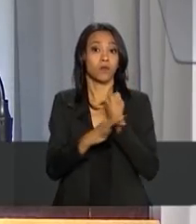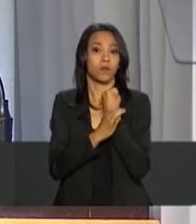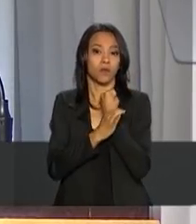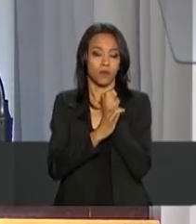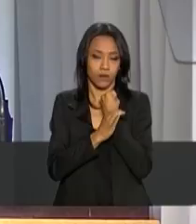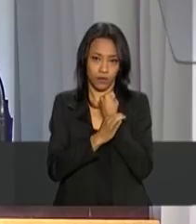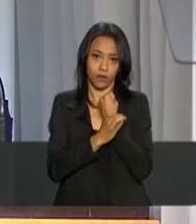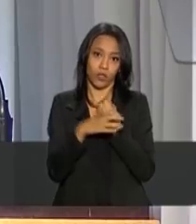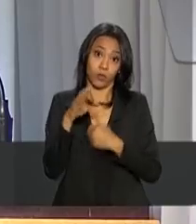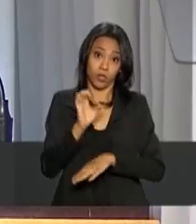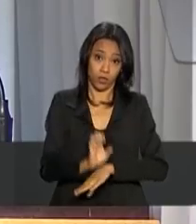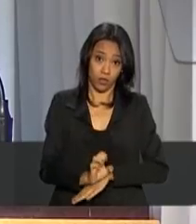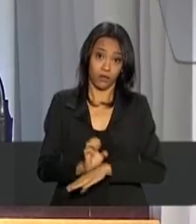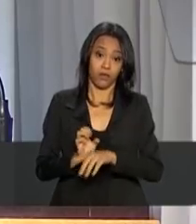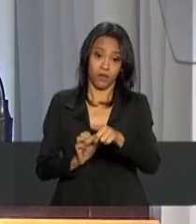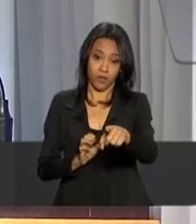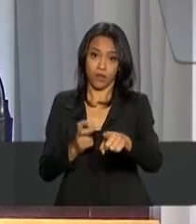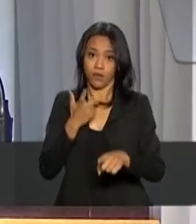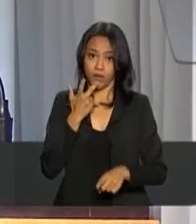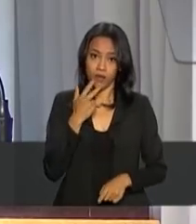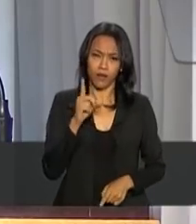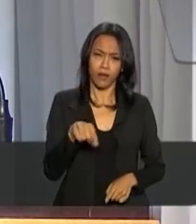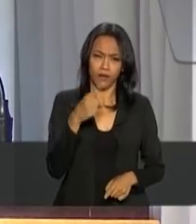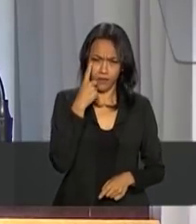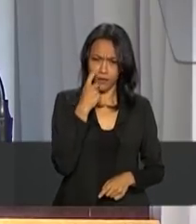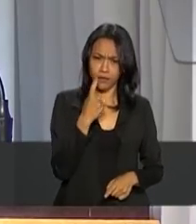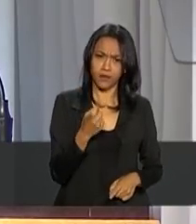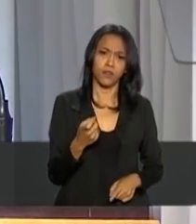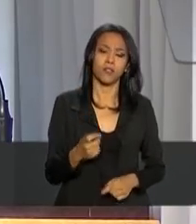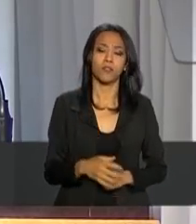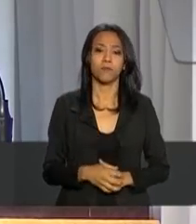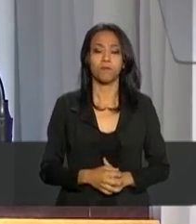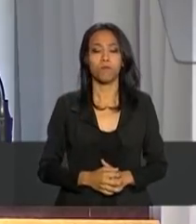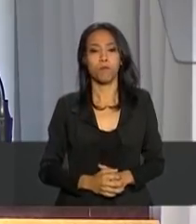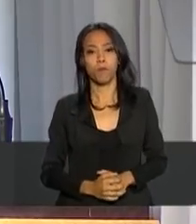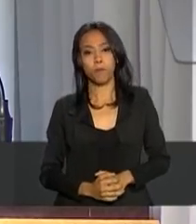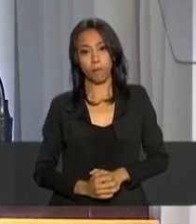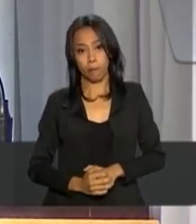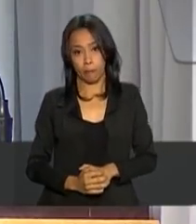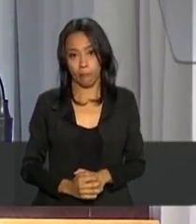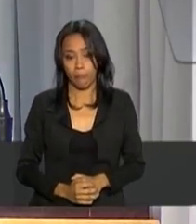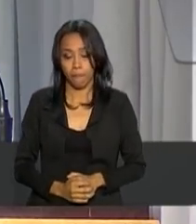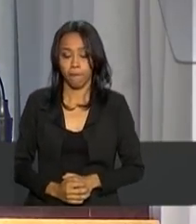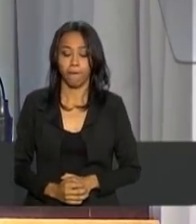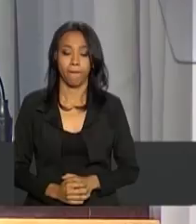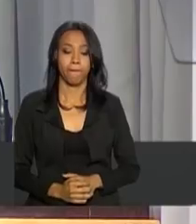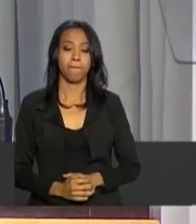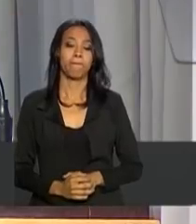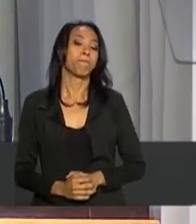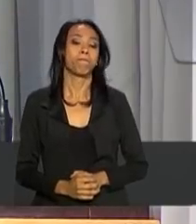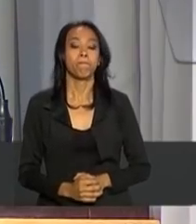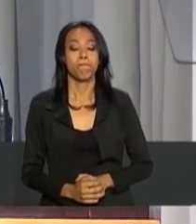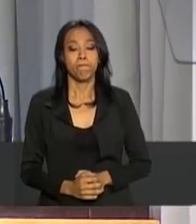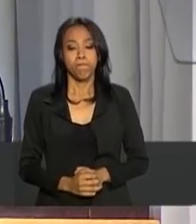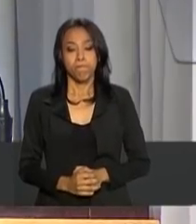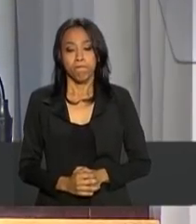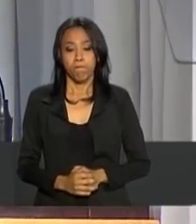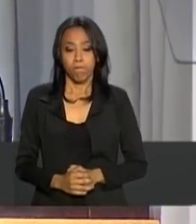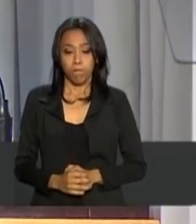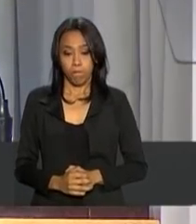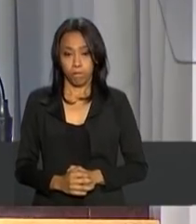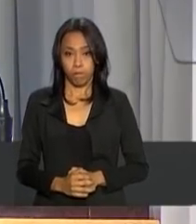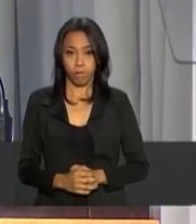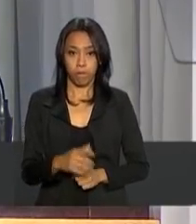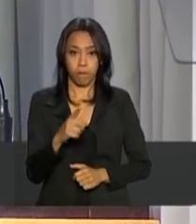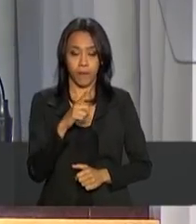é interessante, digo eu, que nós temos preceitos do tipo prestigiar a iniciativa privada,